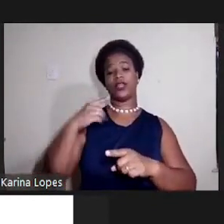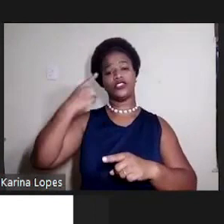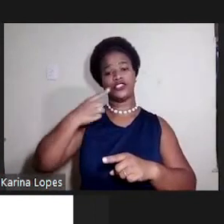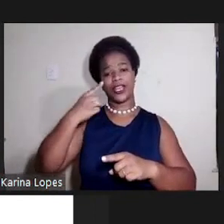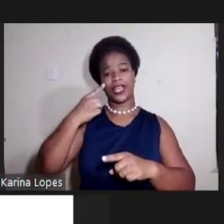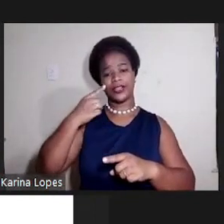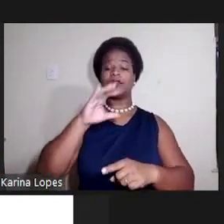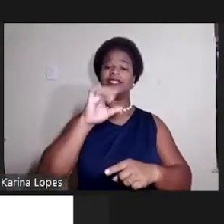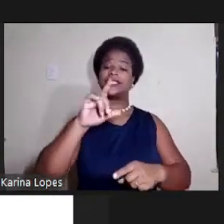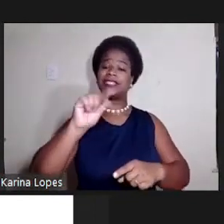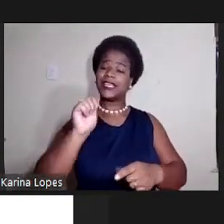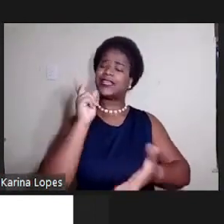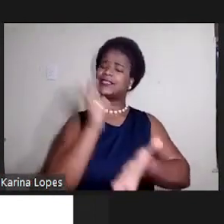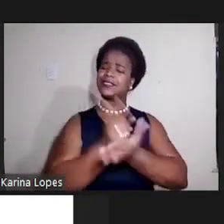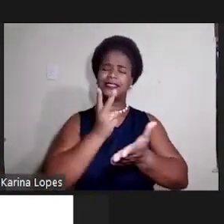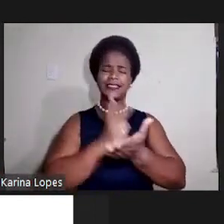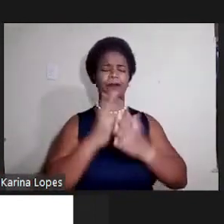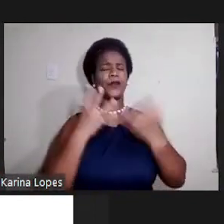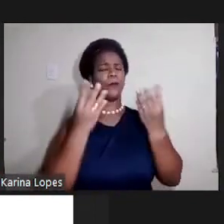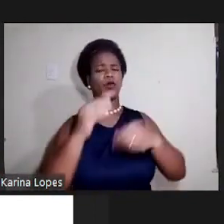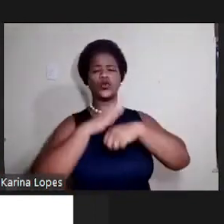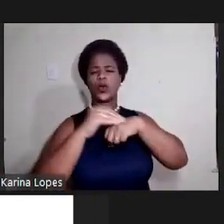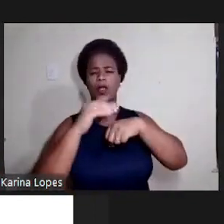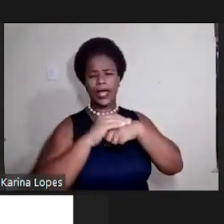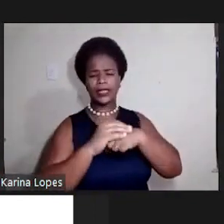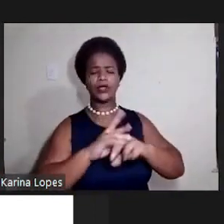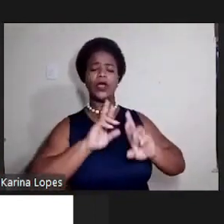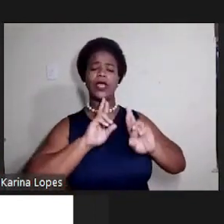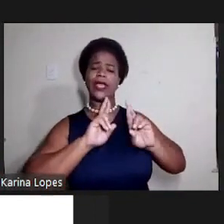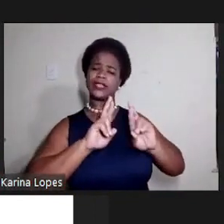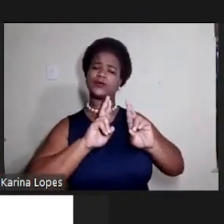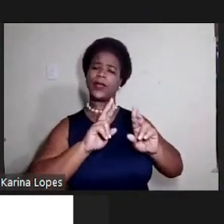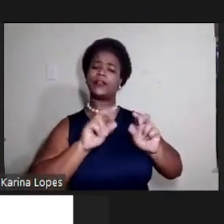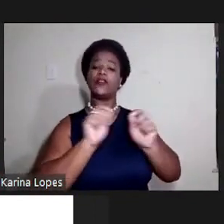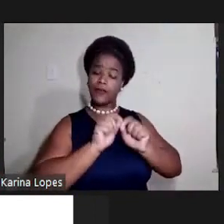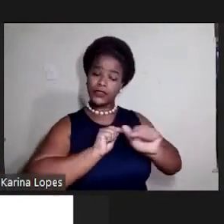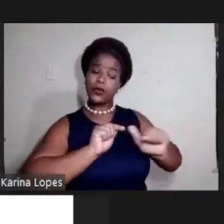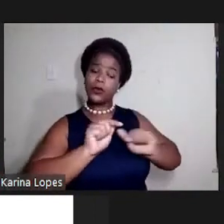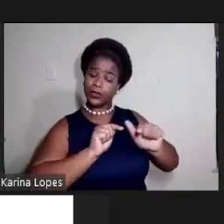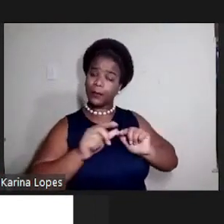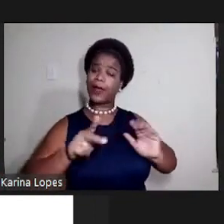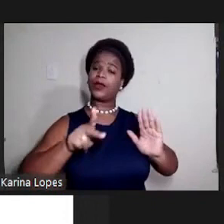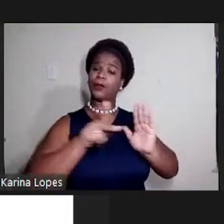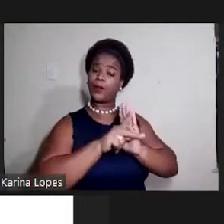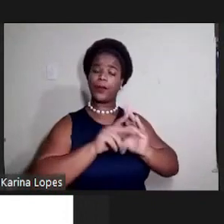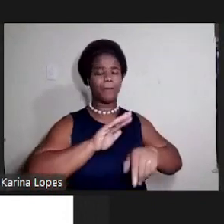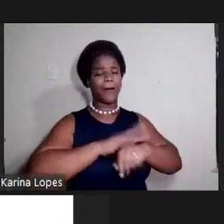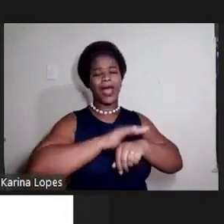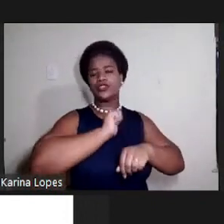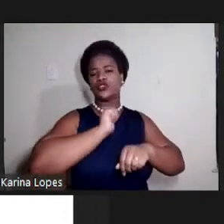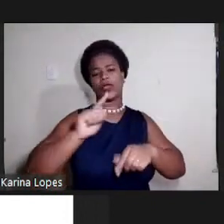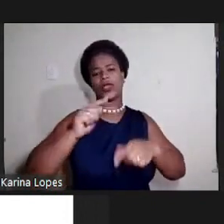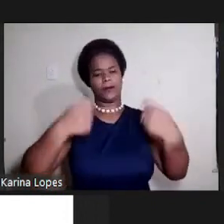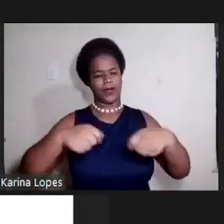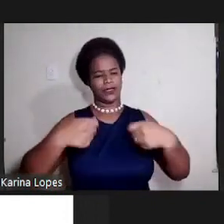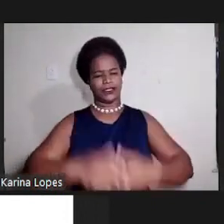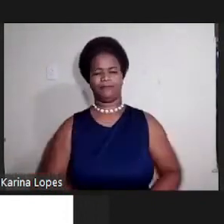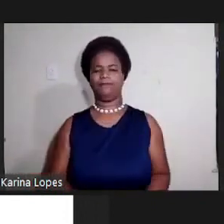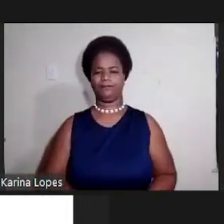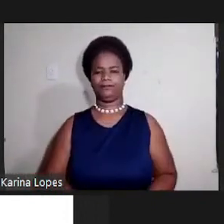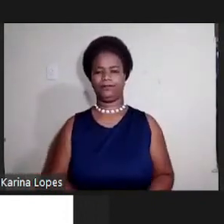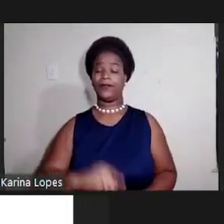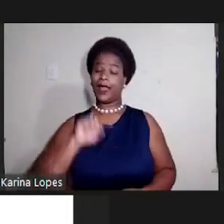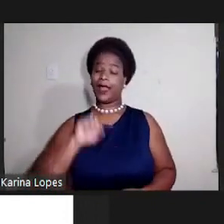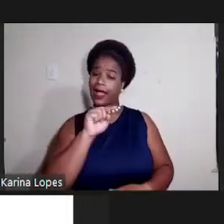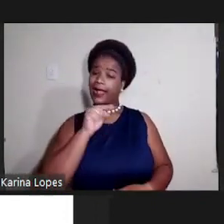muito carinho e responsabilidade as suas funções, indo além do que o cargo lhe impunha. Ela era parte imprescindível